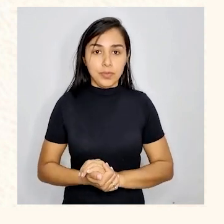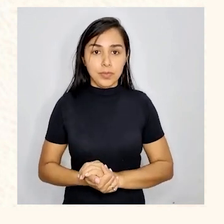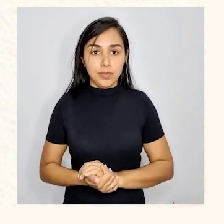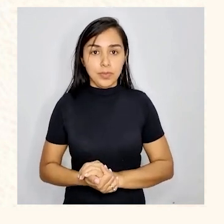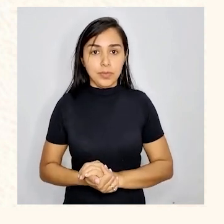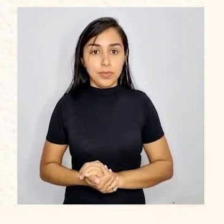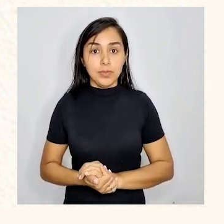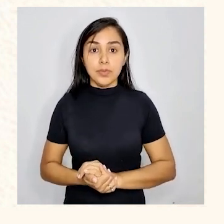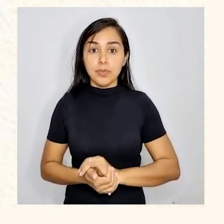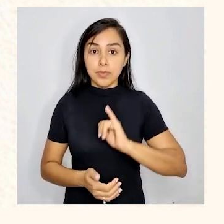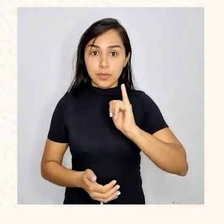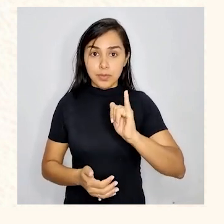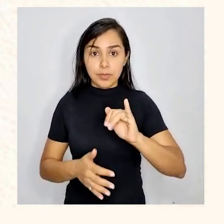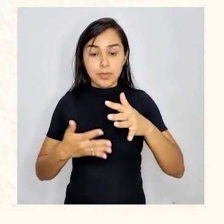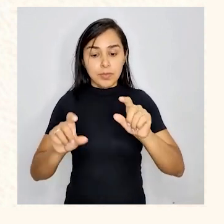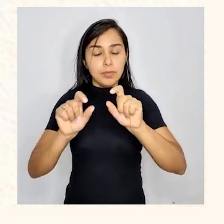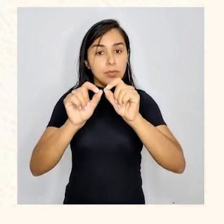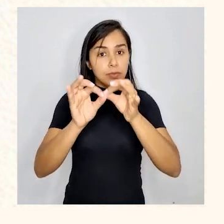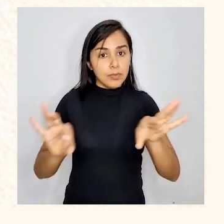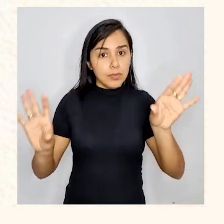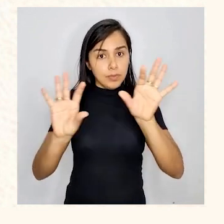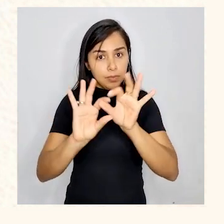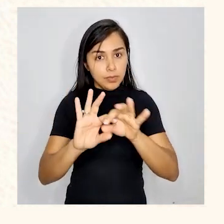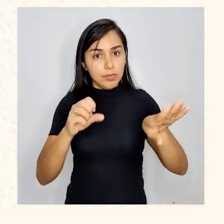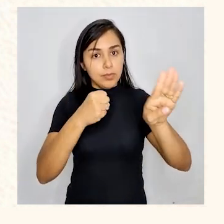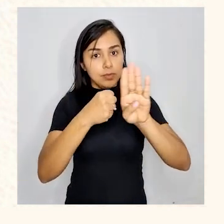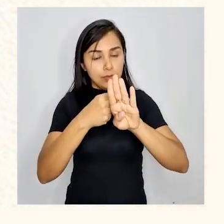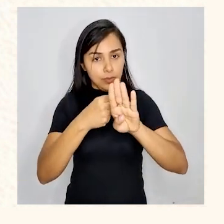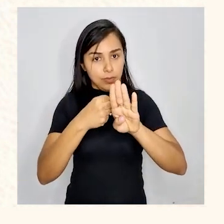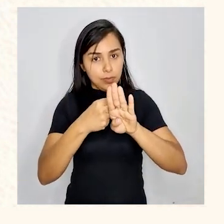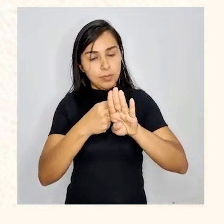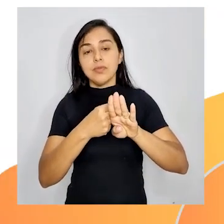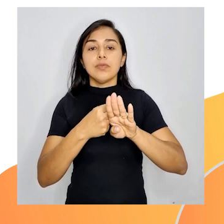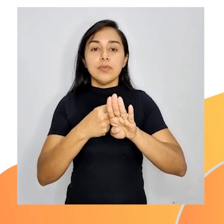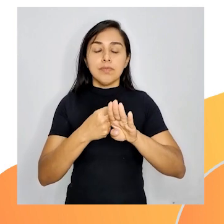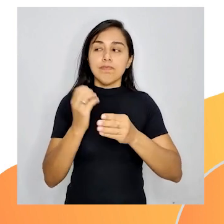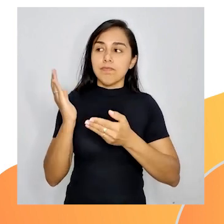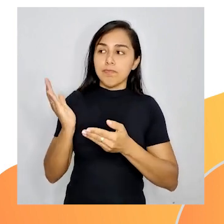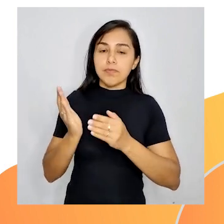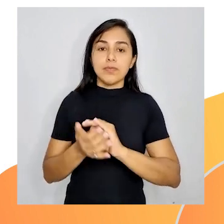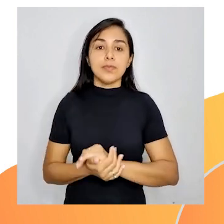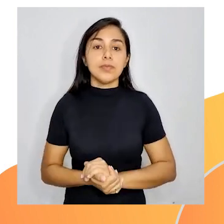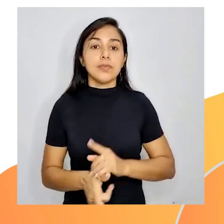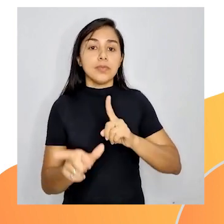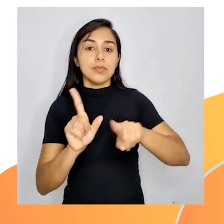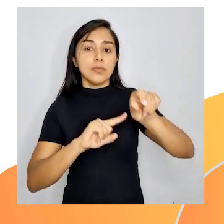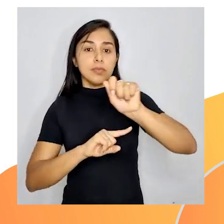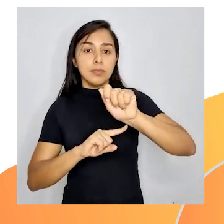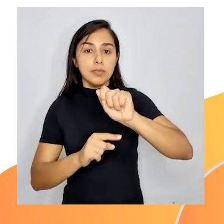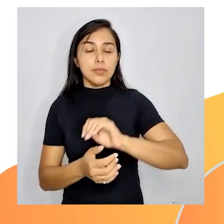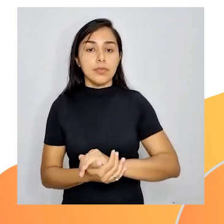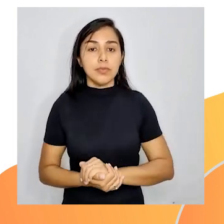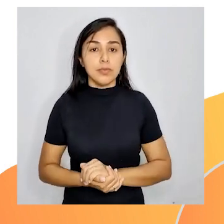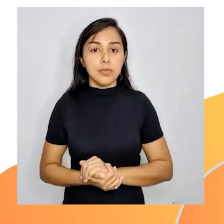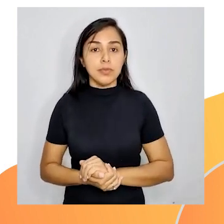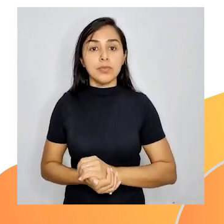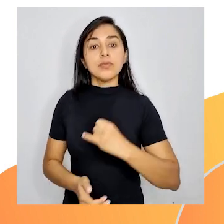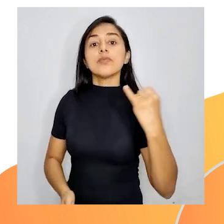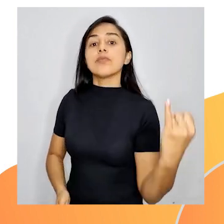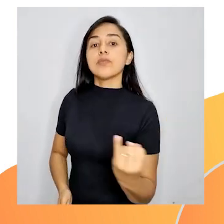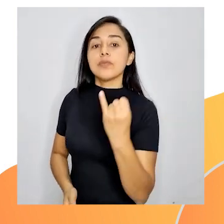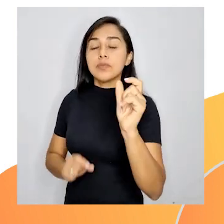classifique as orações subordinadas substantivas destacadas a seguir. Letra A. O importante é